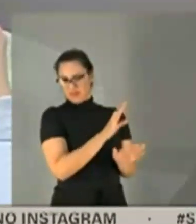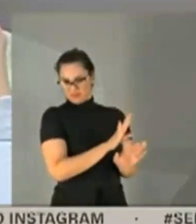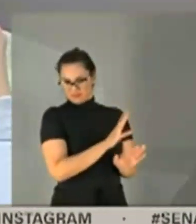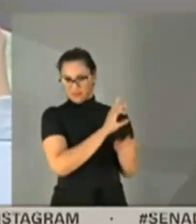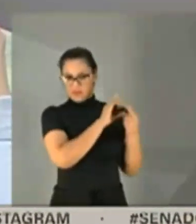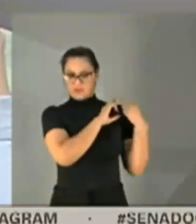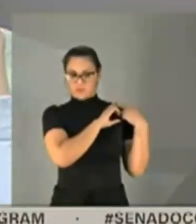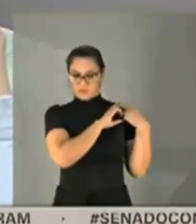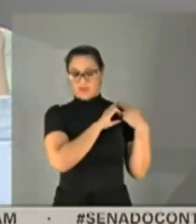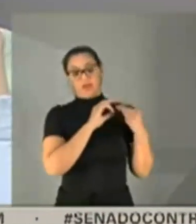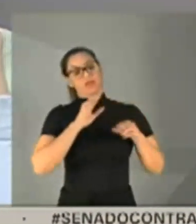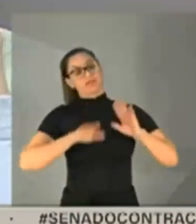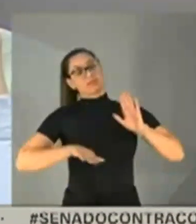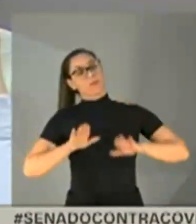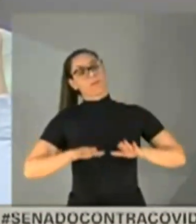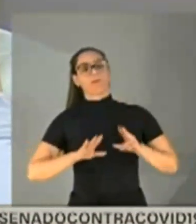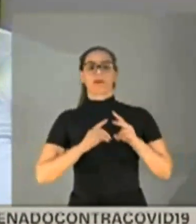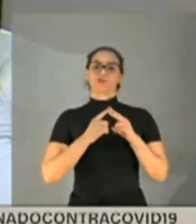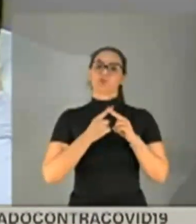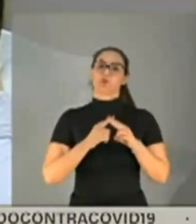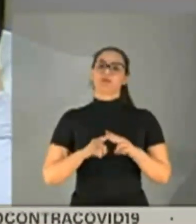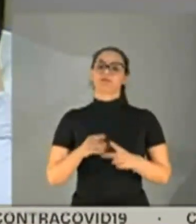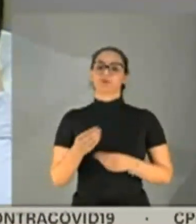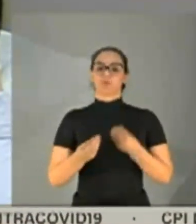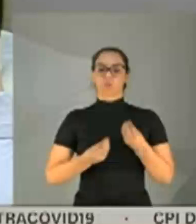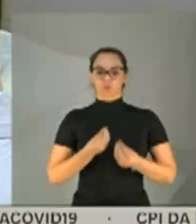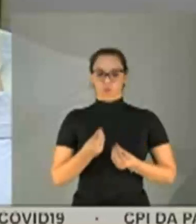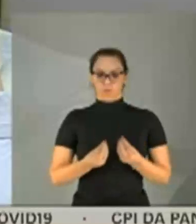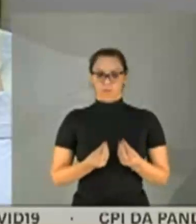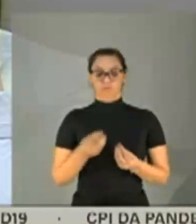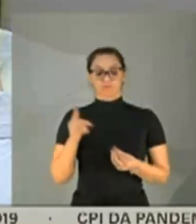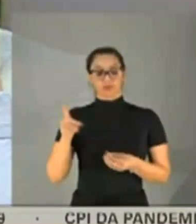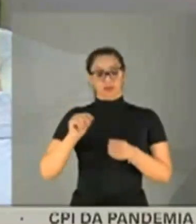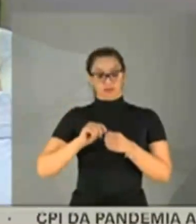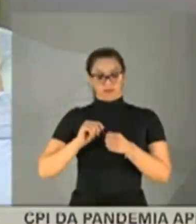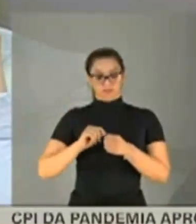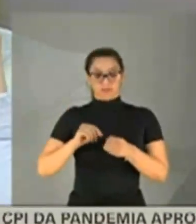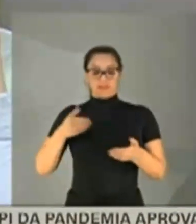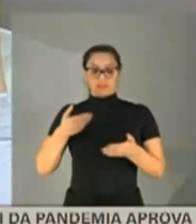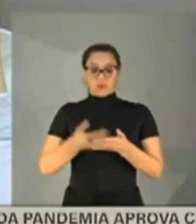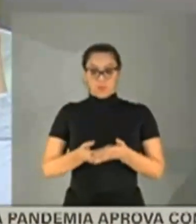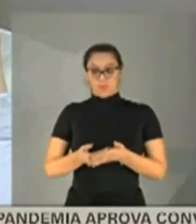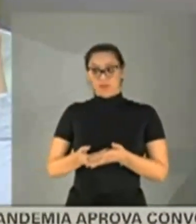dependendo do nível da correção. O que ele fez até certo ponto foi